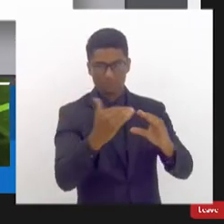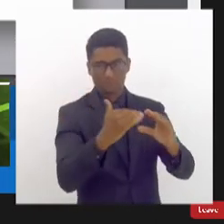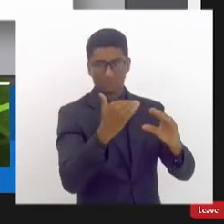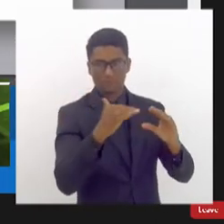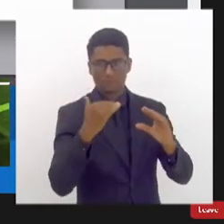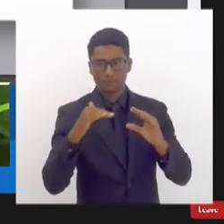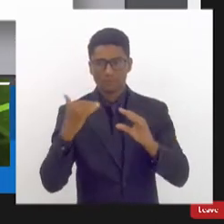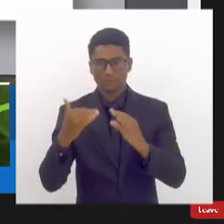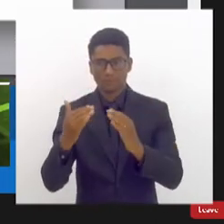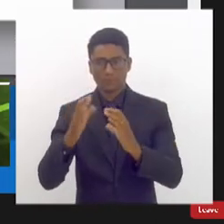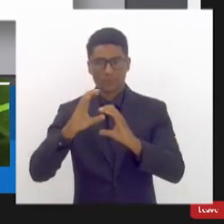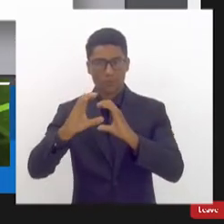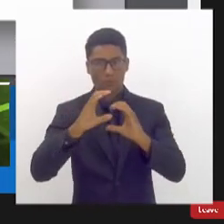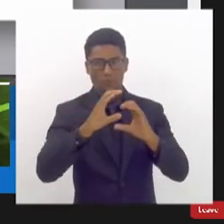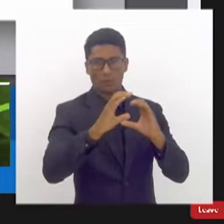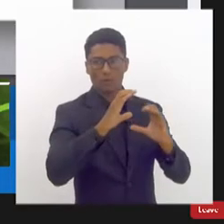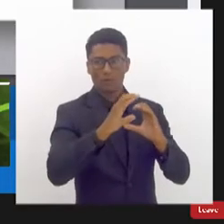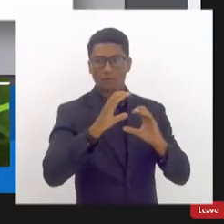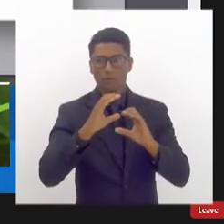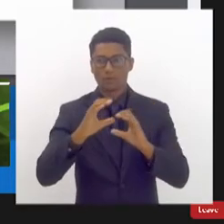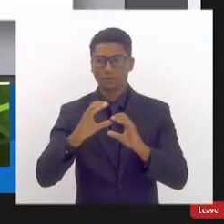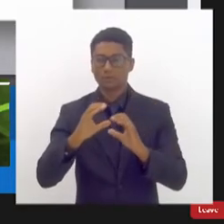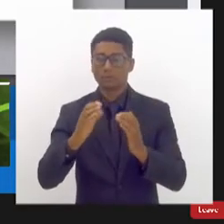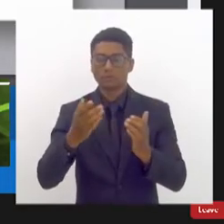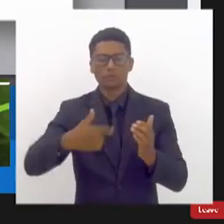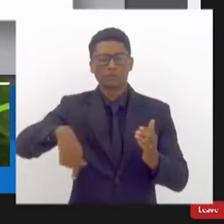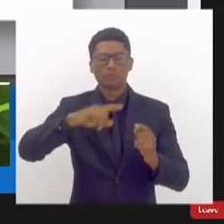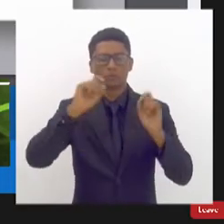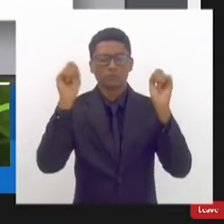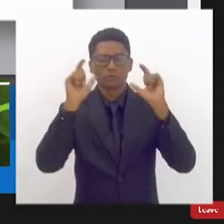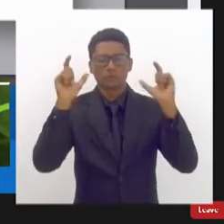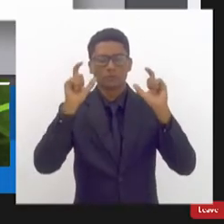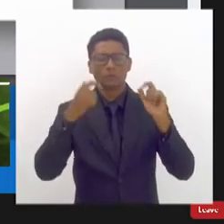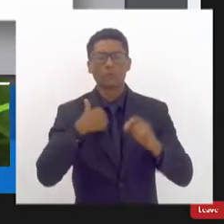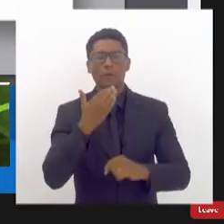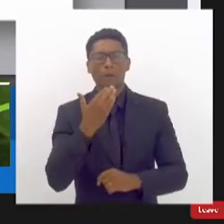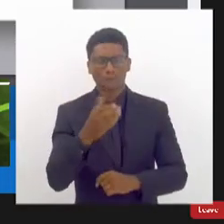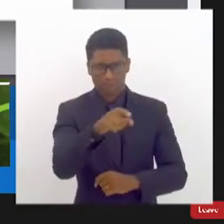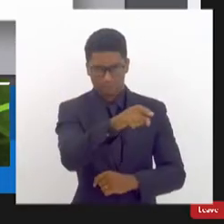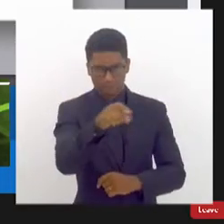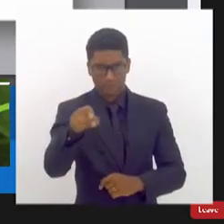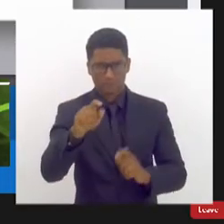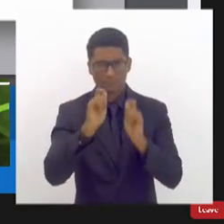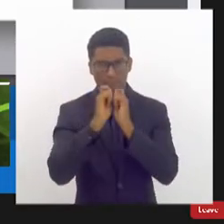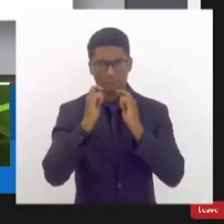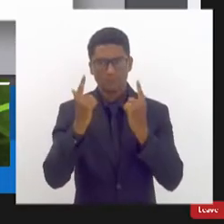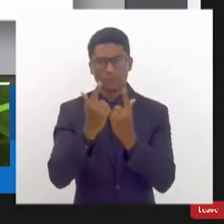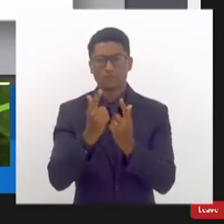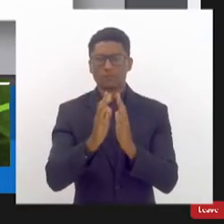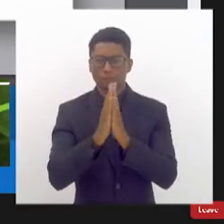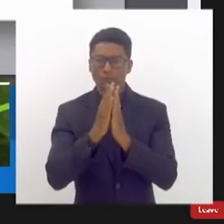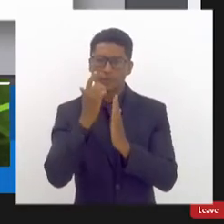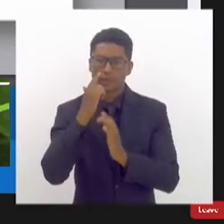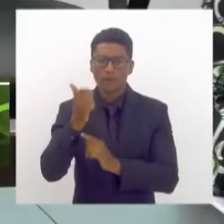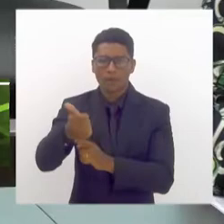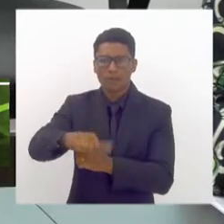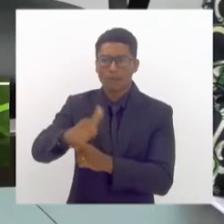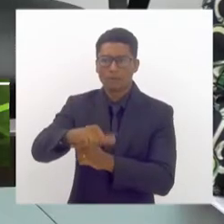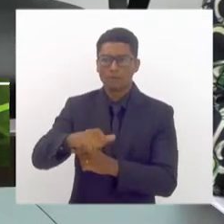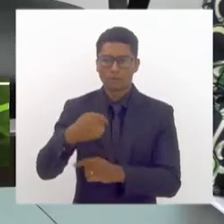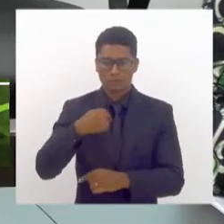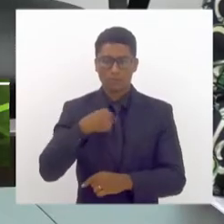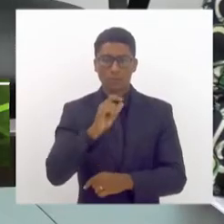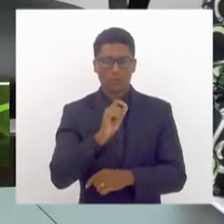que essa casa avalie uma forma de atuar nesse sentido. Eu atuo na gestão